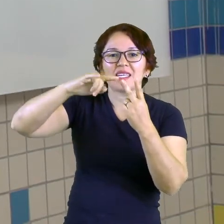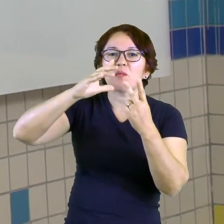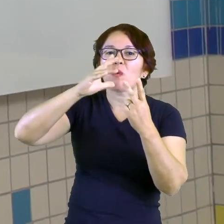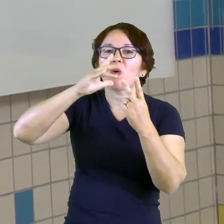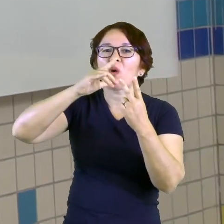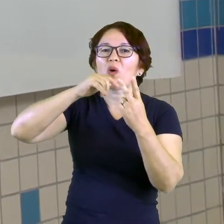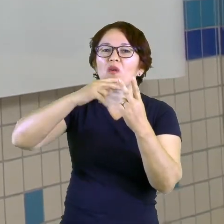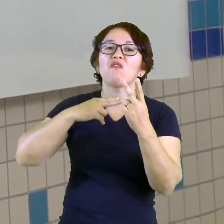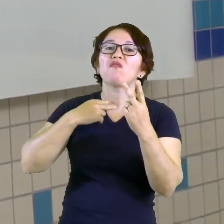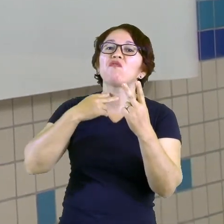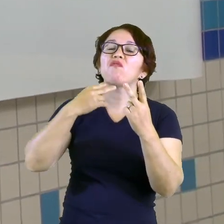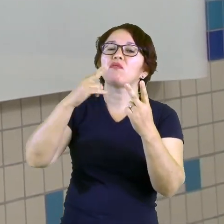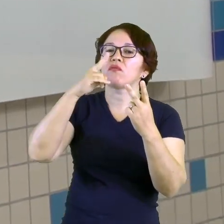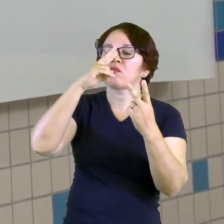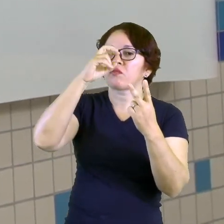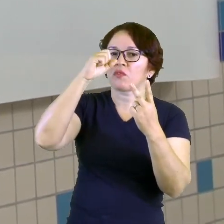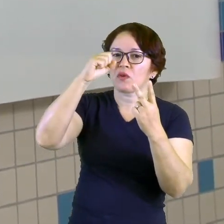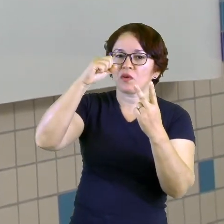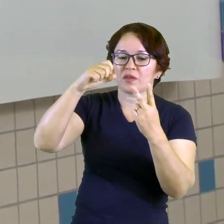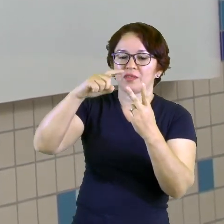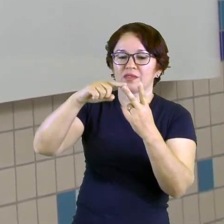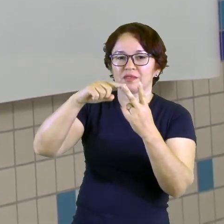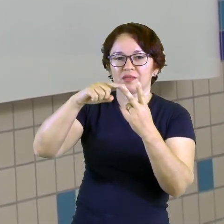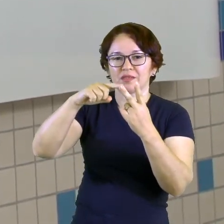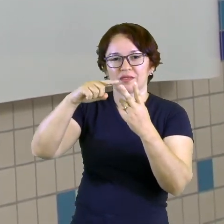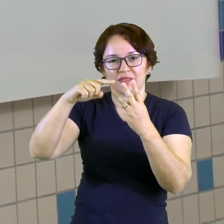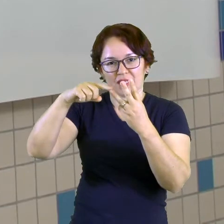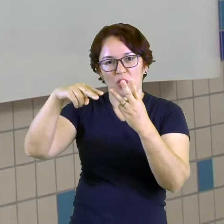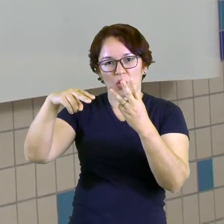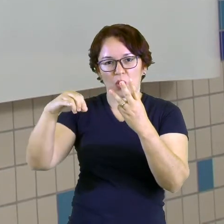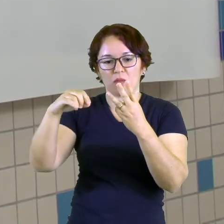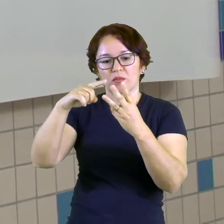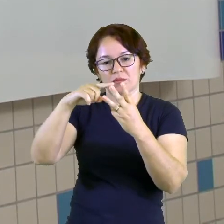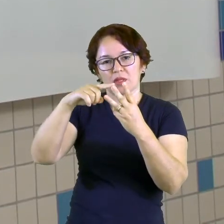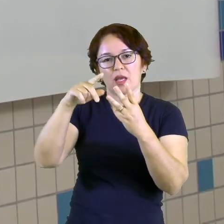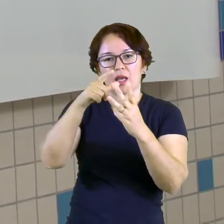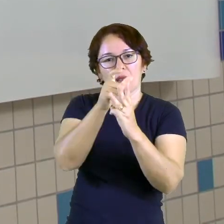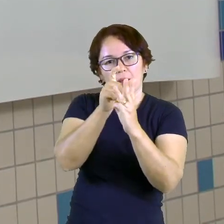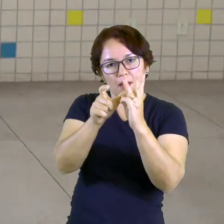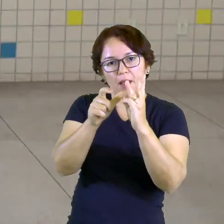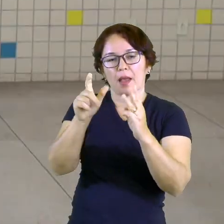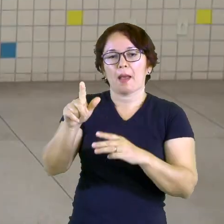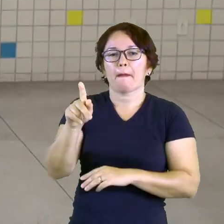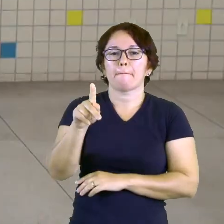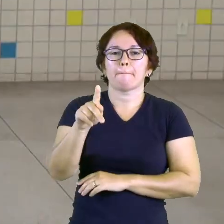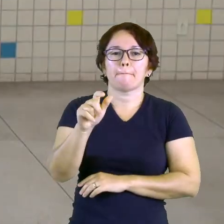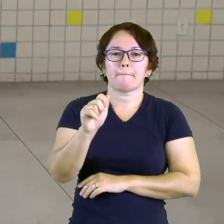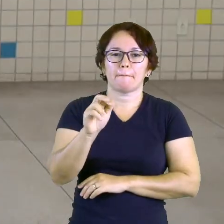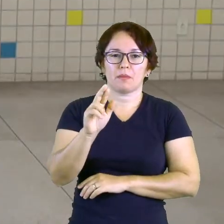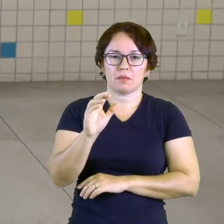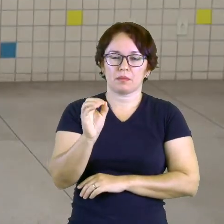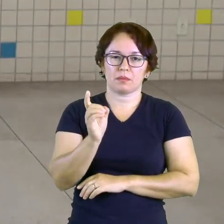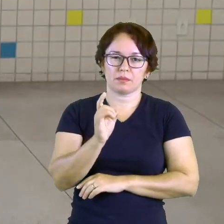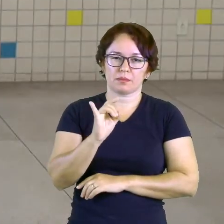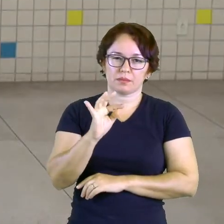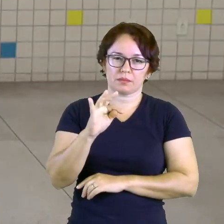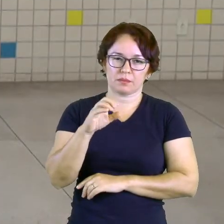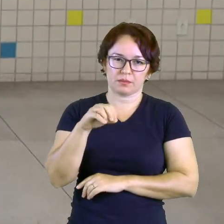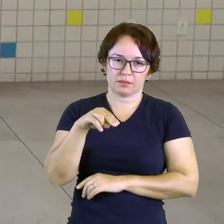nós classificamos elas como paroxítonas. Certinho? Vamos conhecer outras palavras que